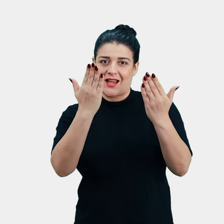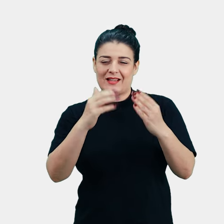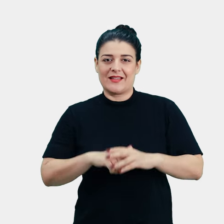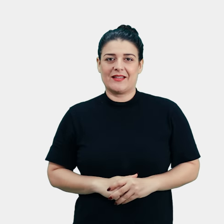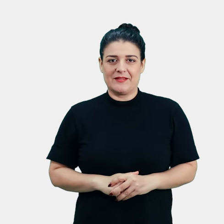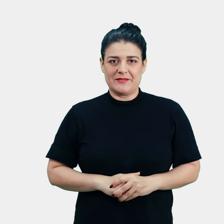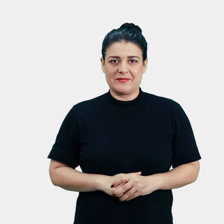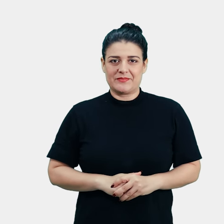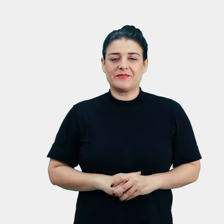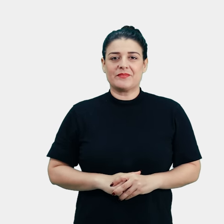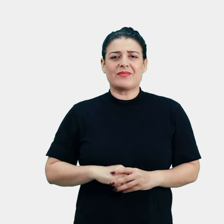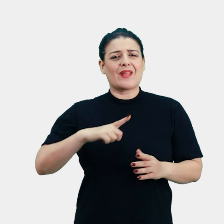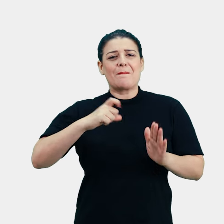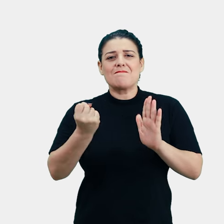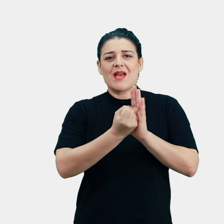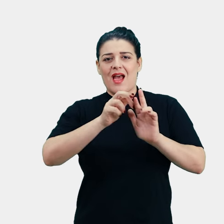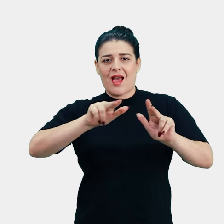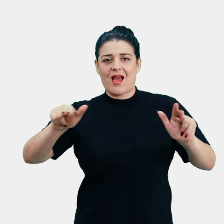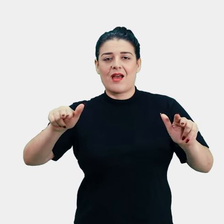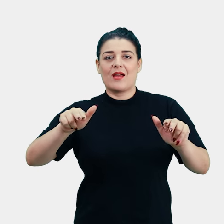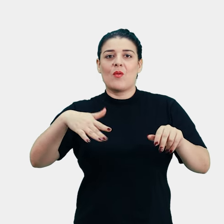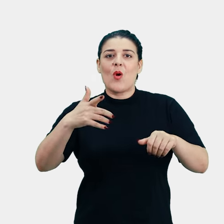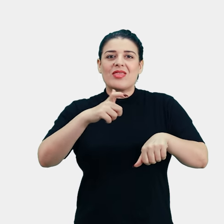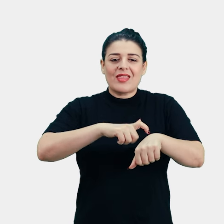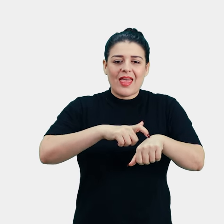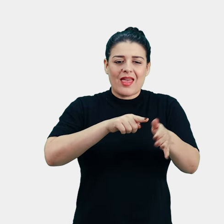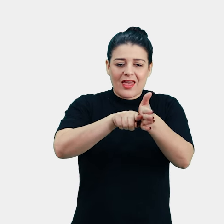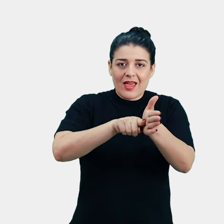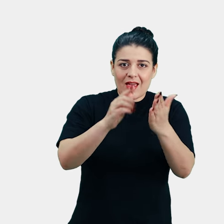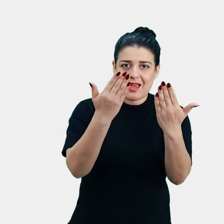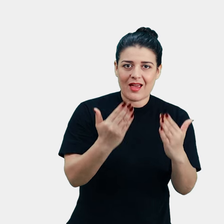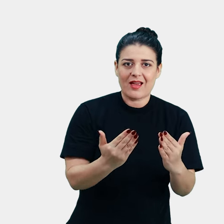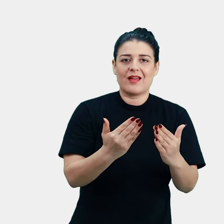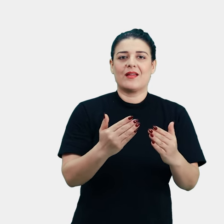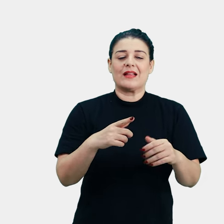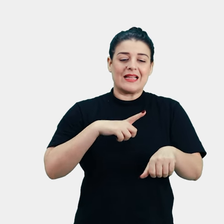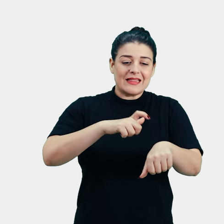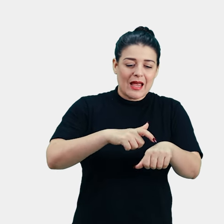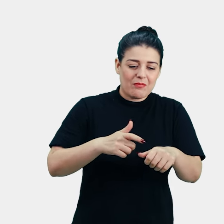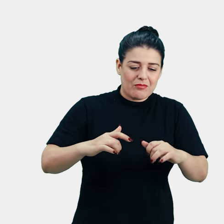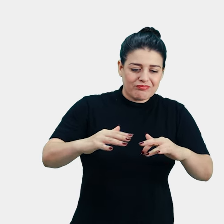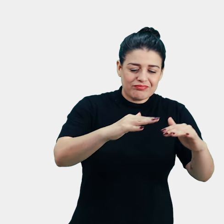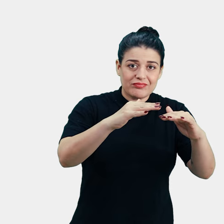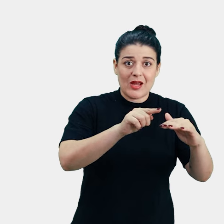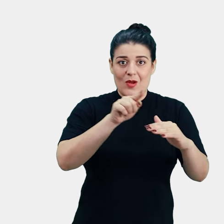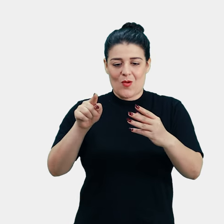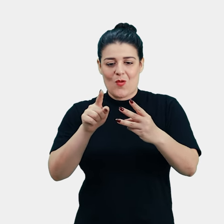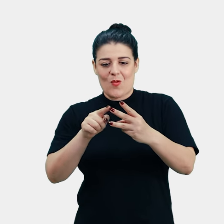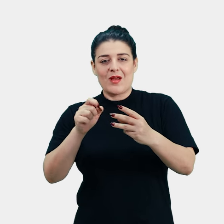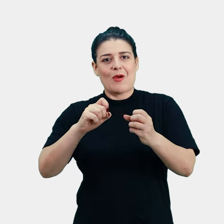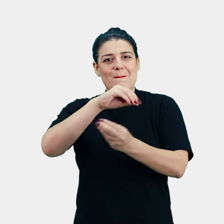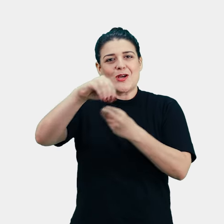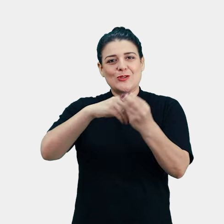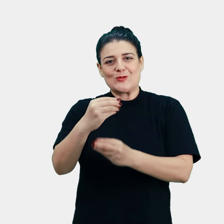triplo quadrupolo, quadrupolo e tempo de voo, que é o cutoff, um ion trap tempo de voo, um quadrupolo e ion